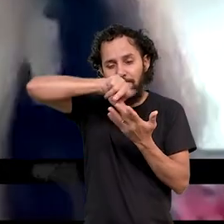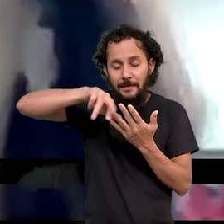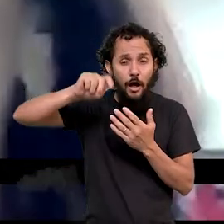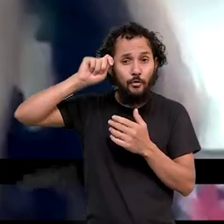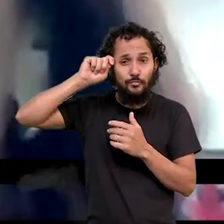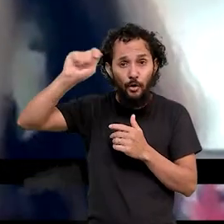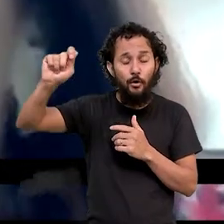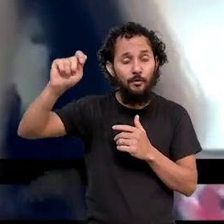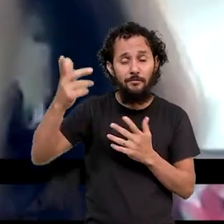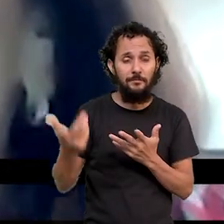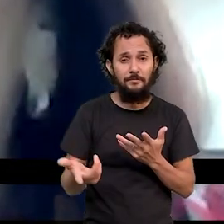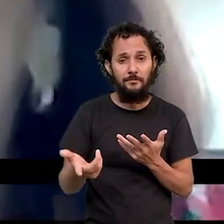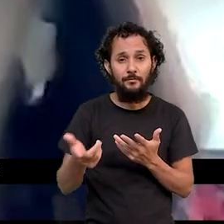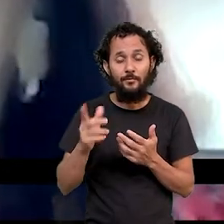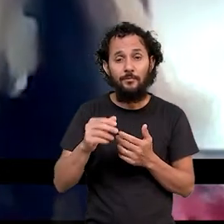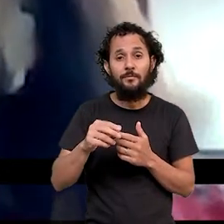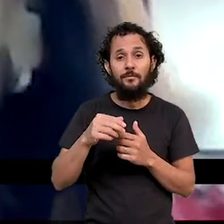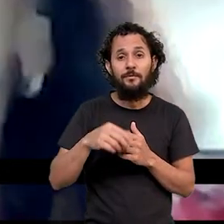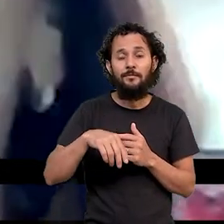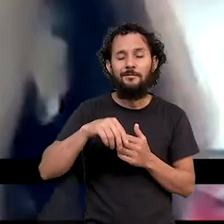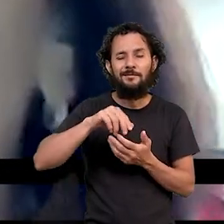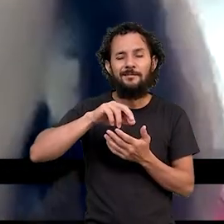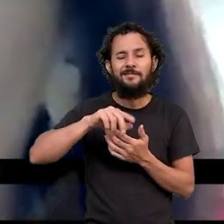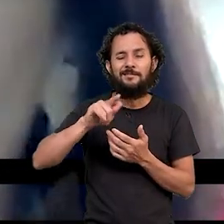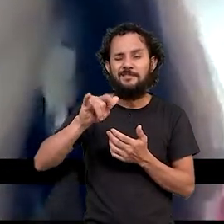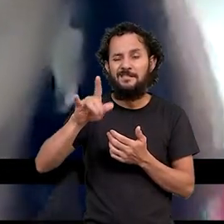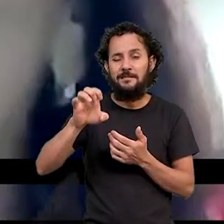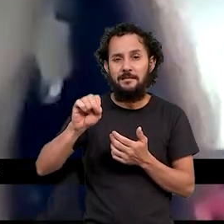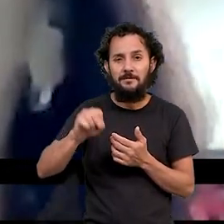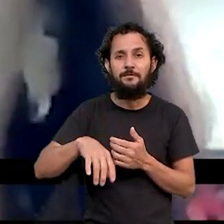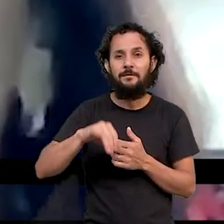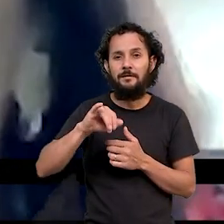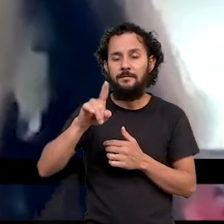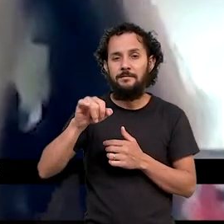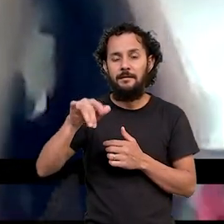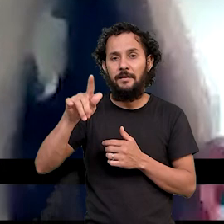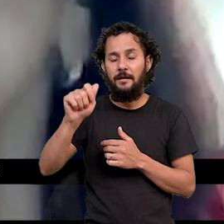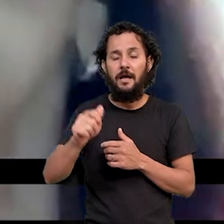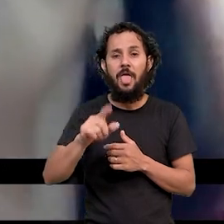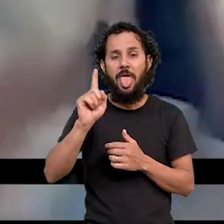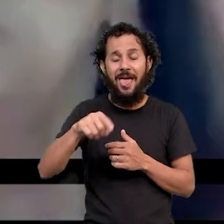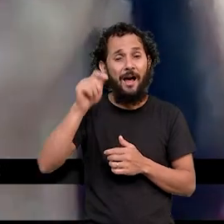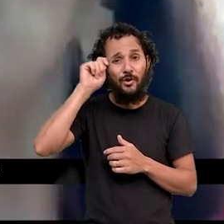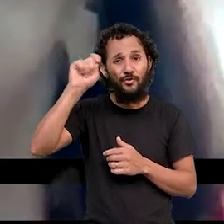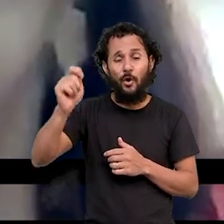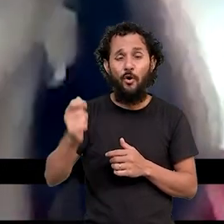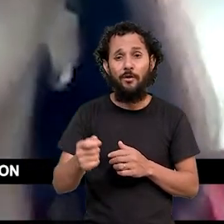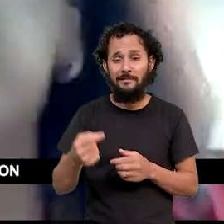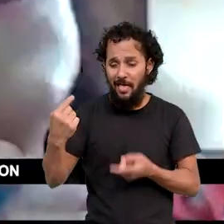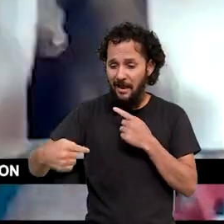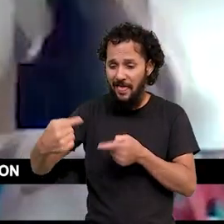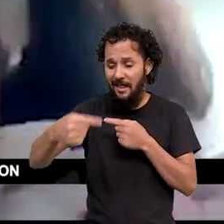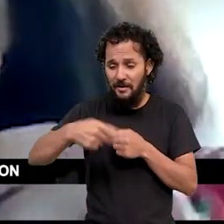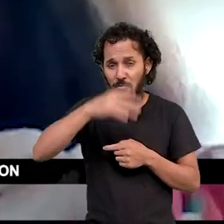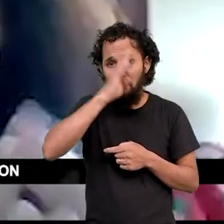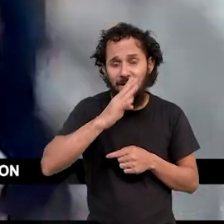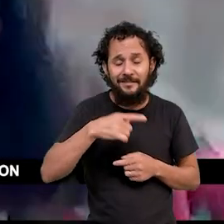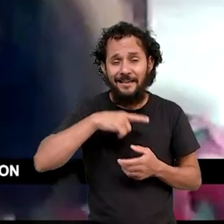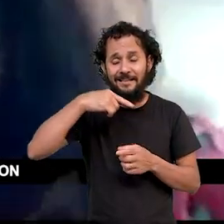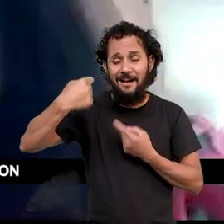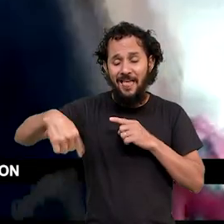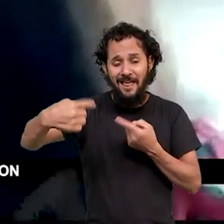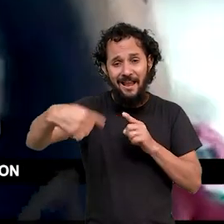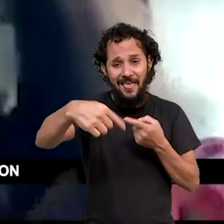inúmeros autores, o Gilles Brugère, o Huizinga, que são autores que discutem no Brasil. Nós